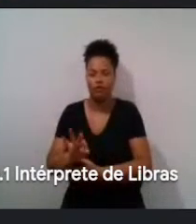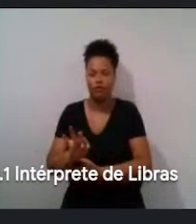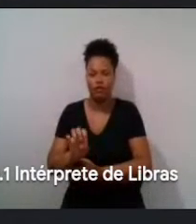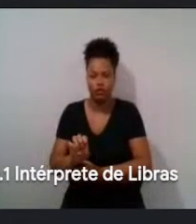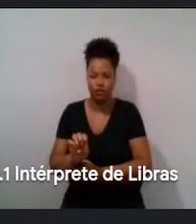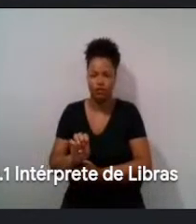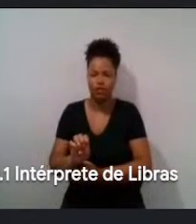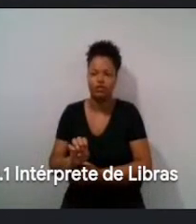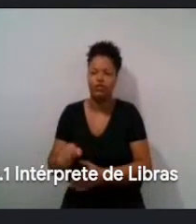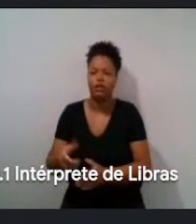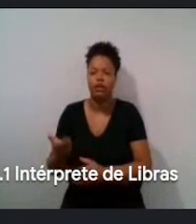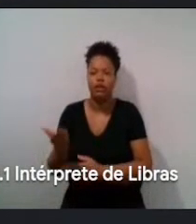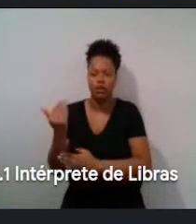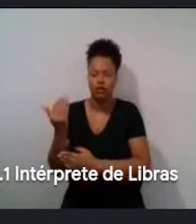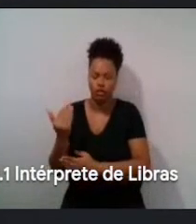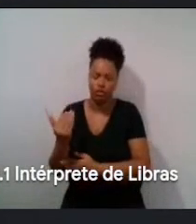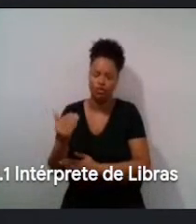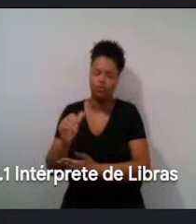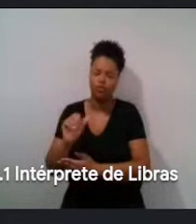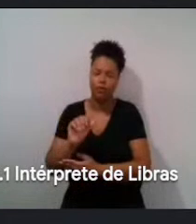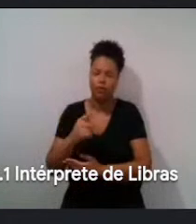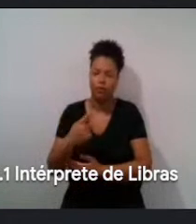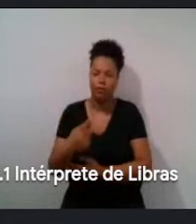B do Tocantins. É como voto.